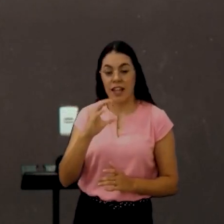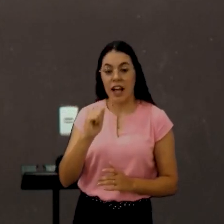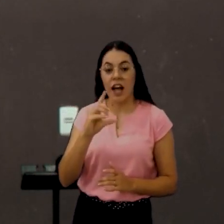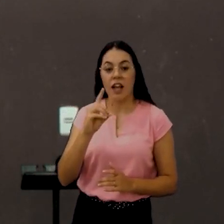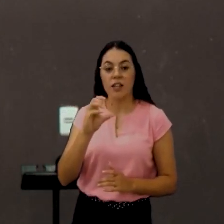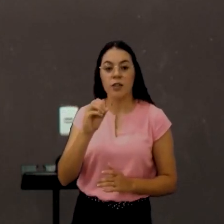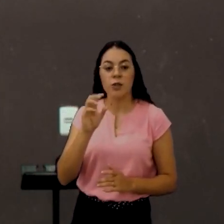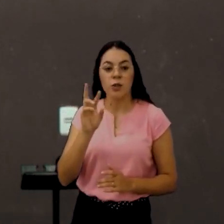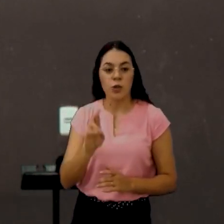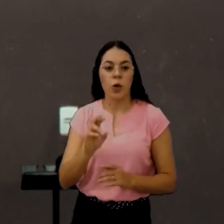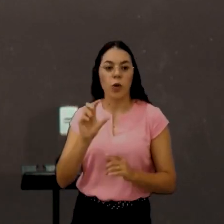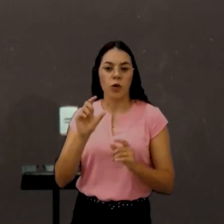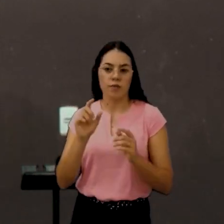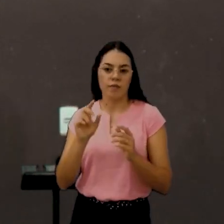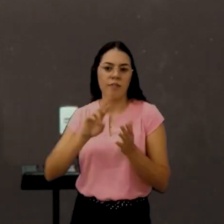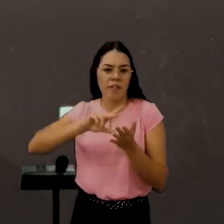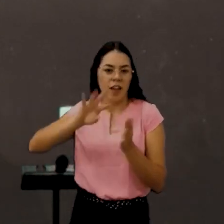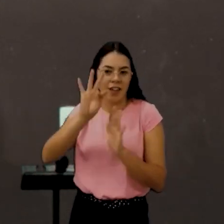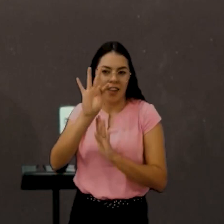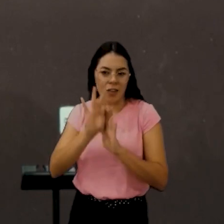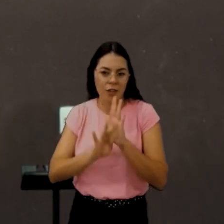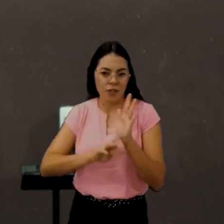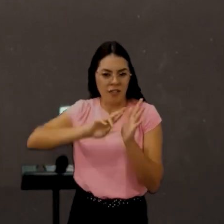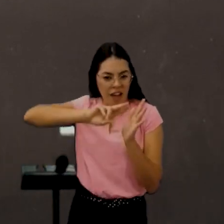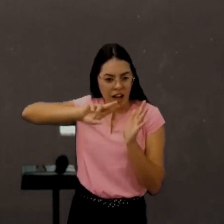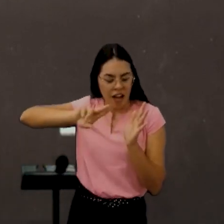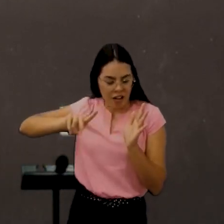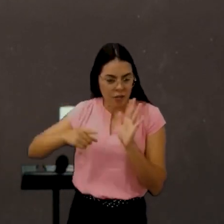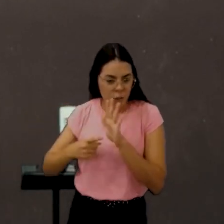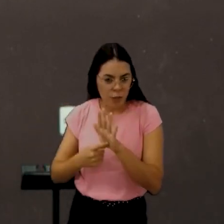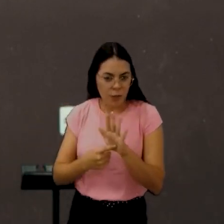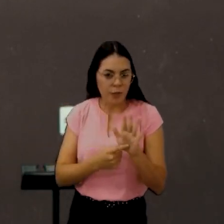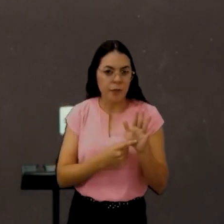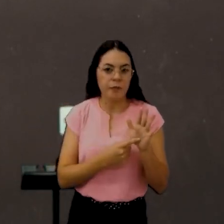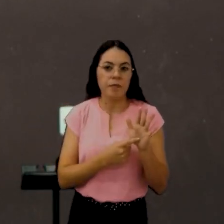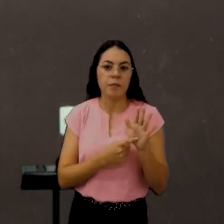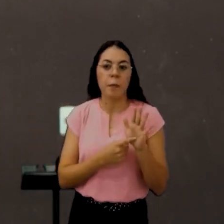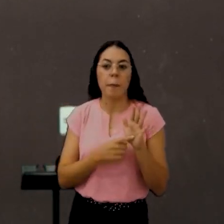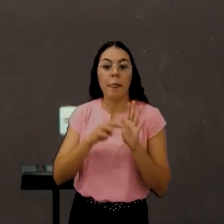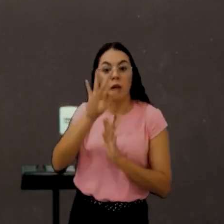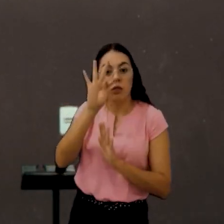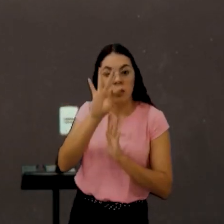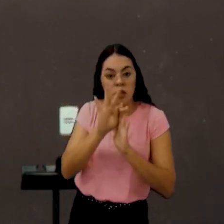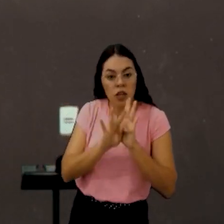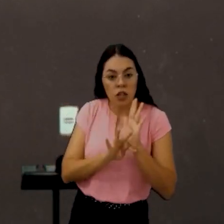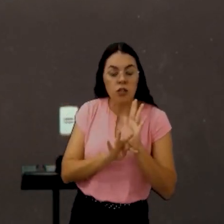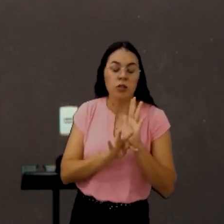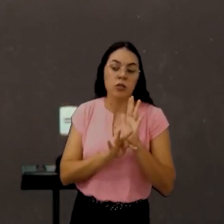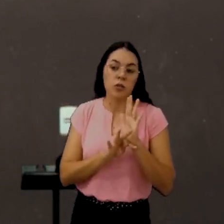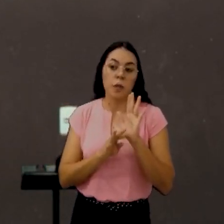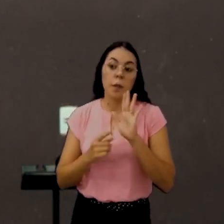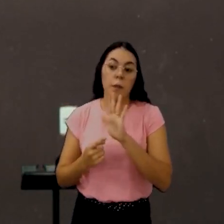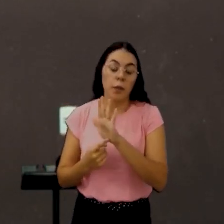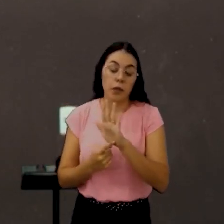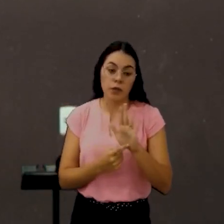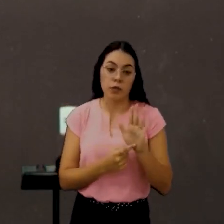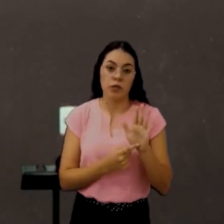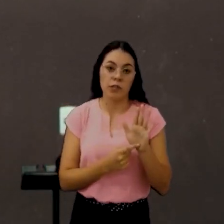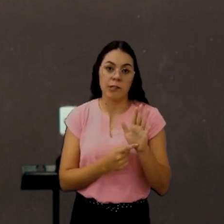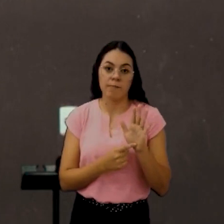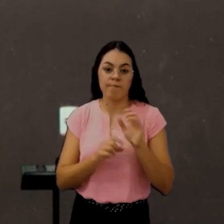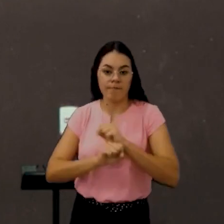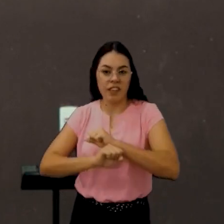Primeiro, a gente vai ver alguns textos, como eu sempre tenho trazido vários textos. Esses textos, eles na realidade revelam, eles